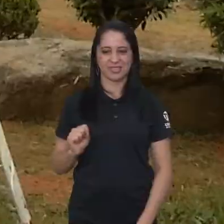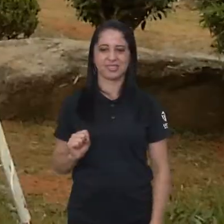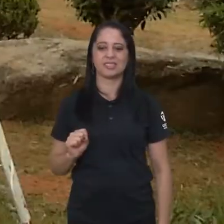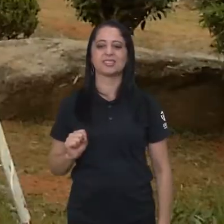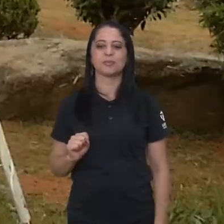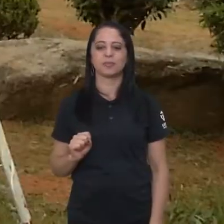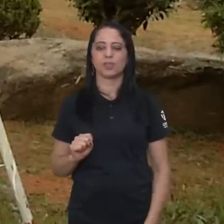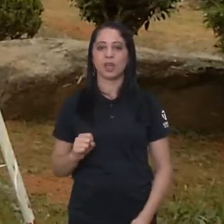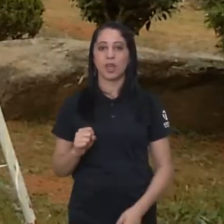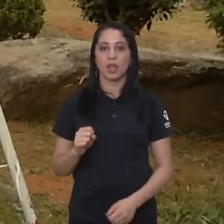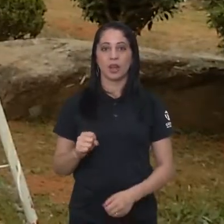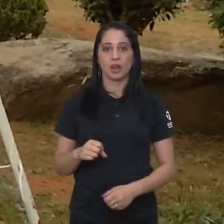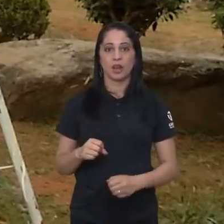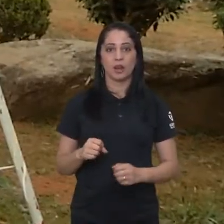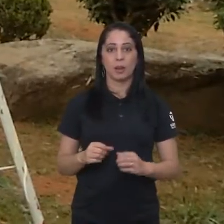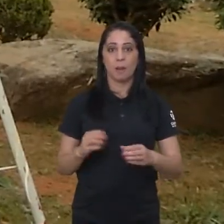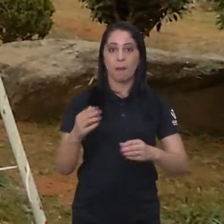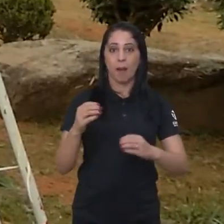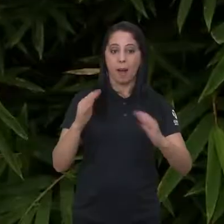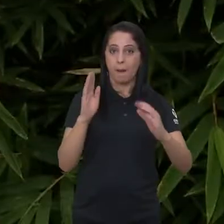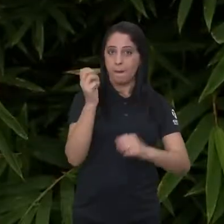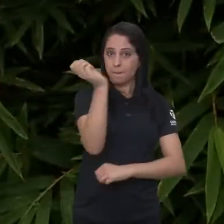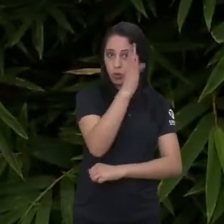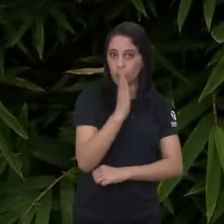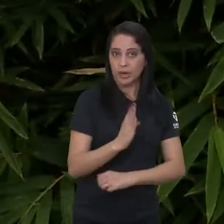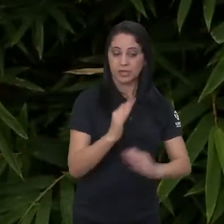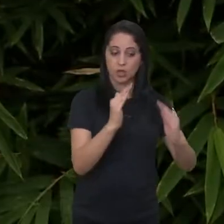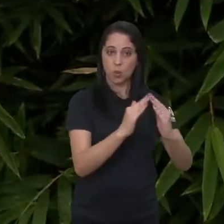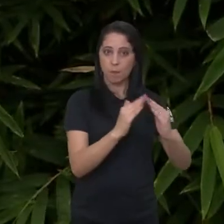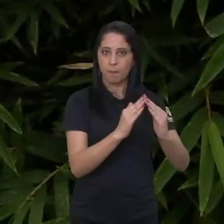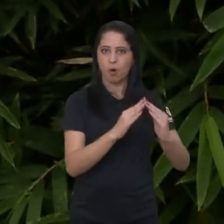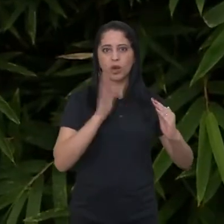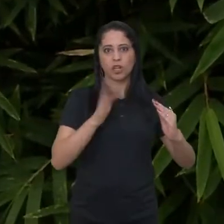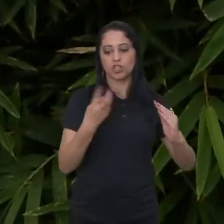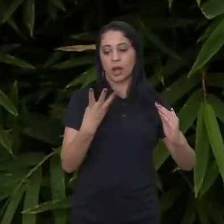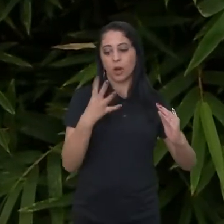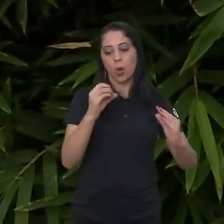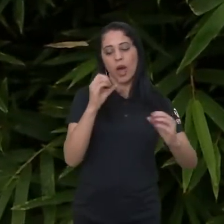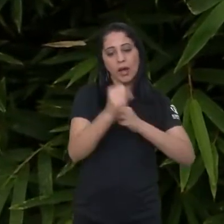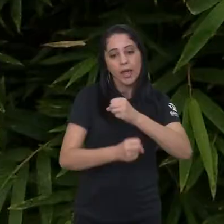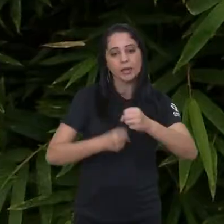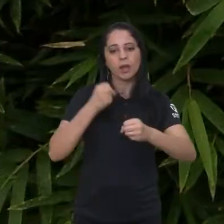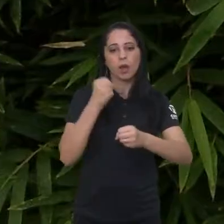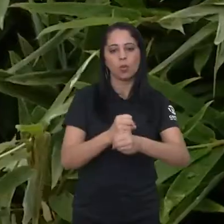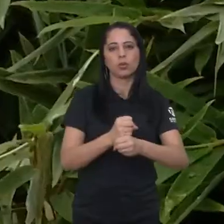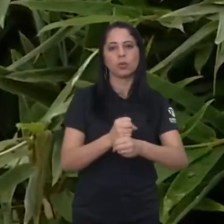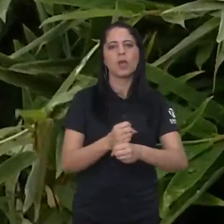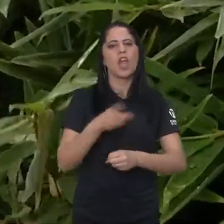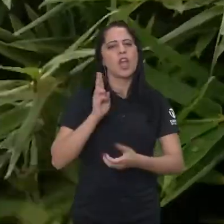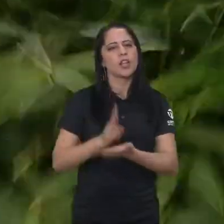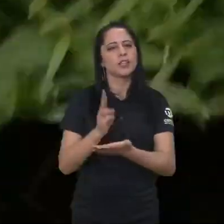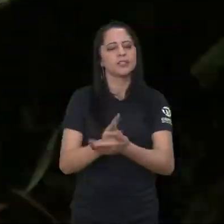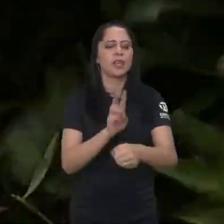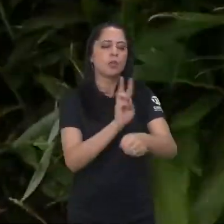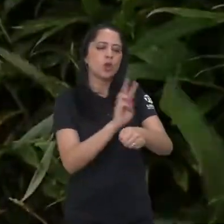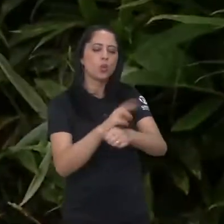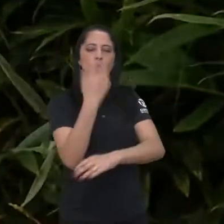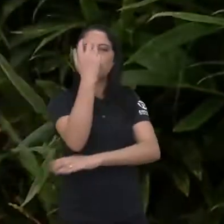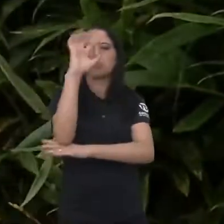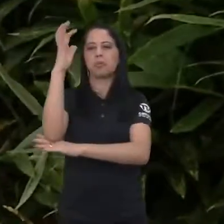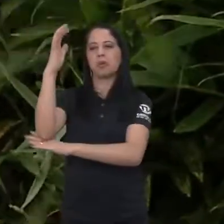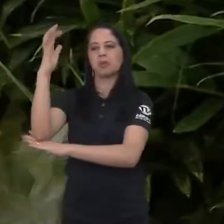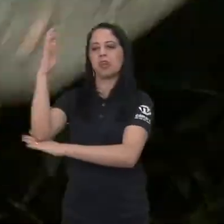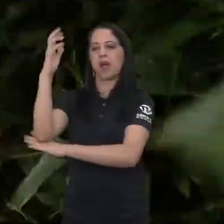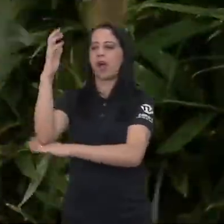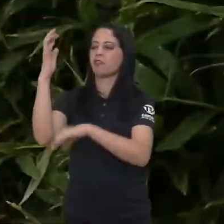brasileiros. Morando há 40 anos no Brasil, o paisagista faz pelo menos 2 vezes por mês a manutenção das